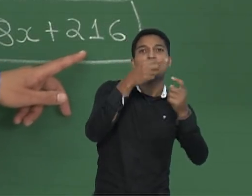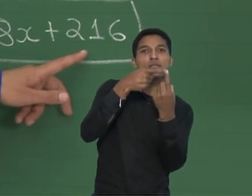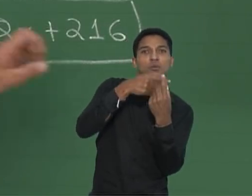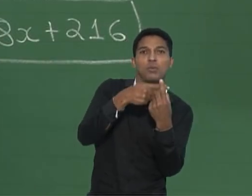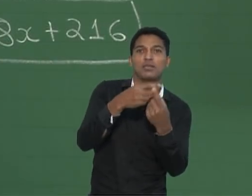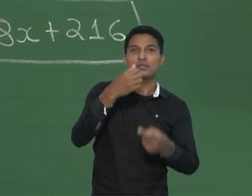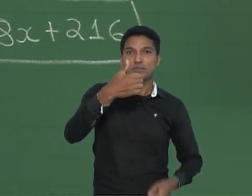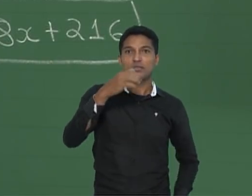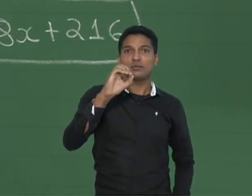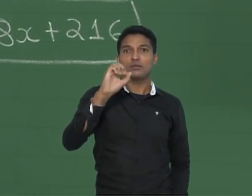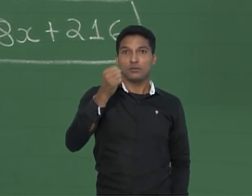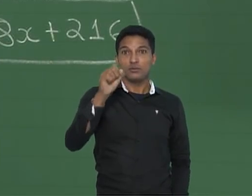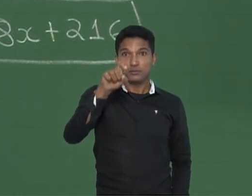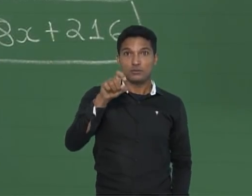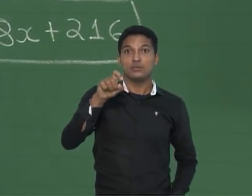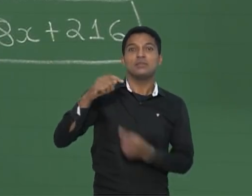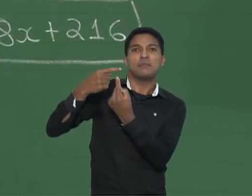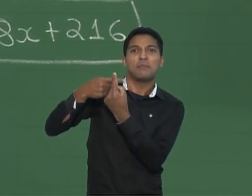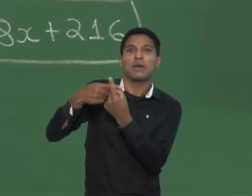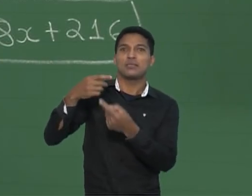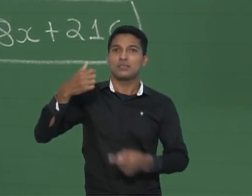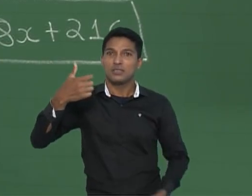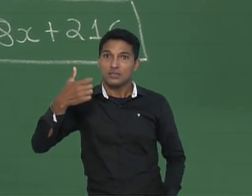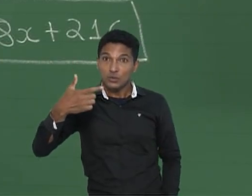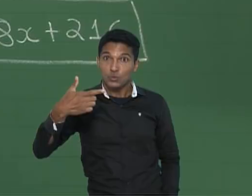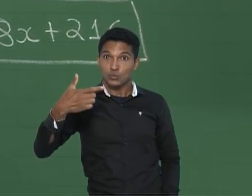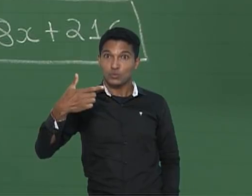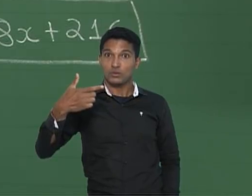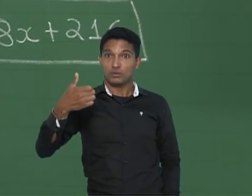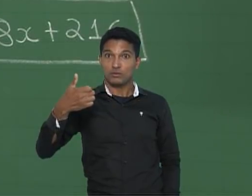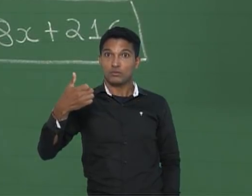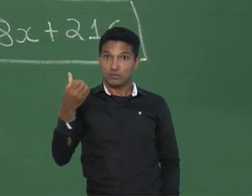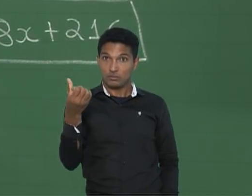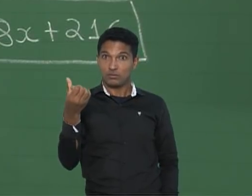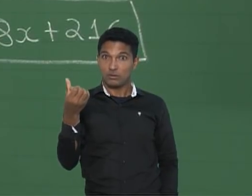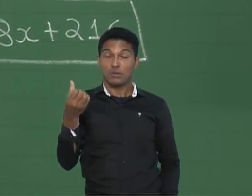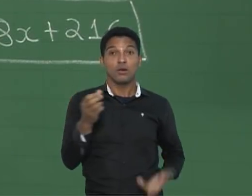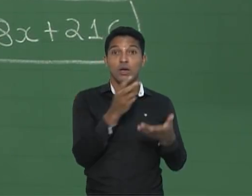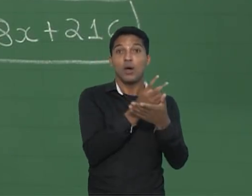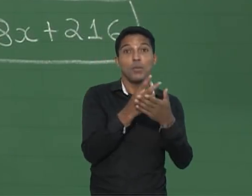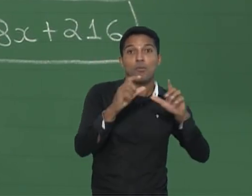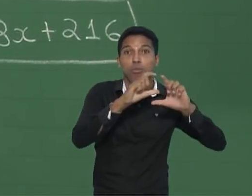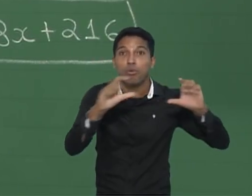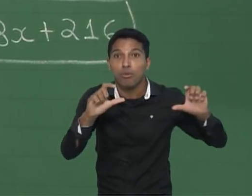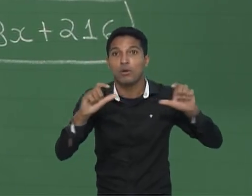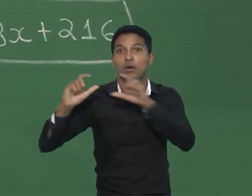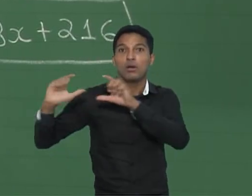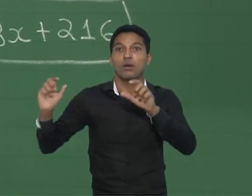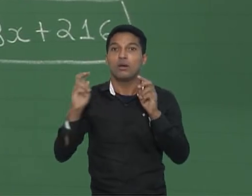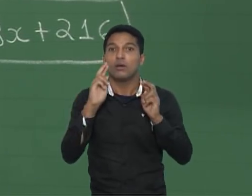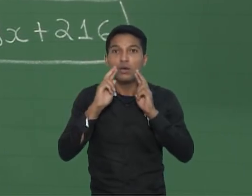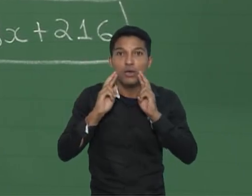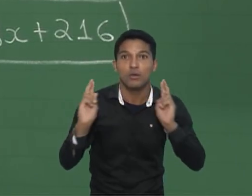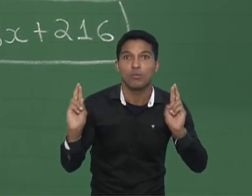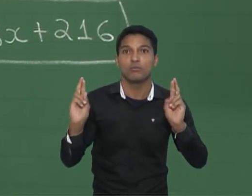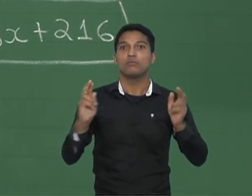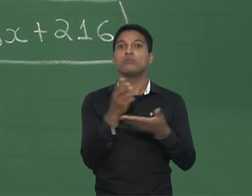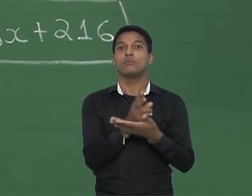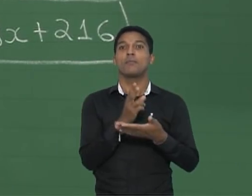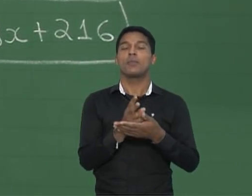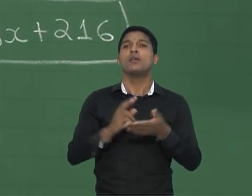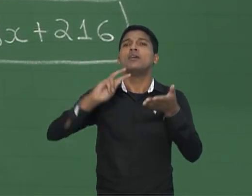mais 216. É o mesmo resultado. Então, significa o